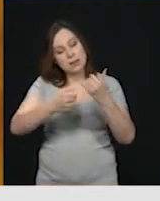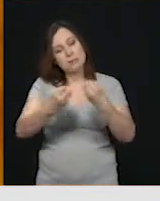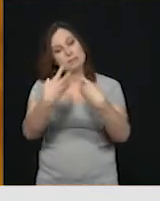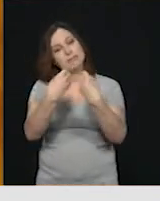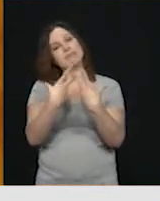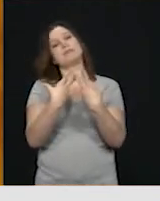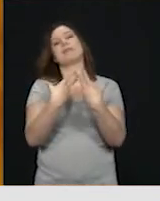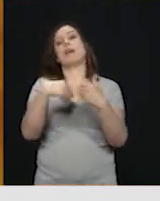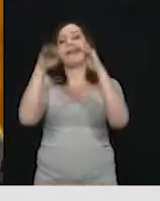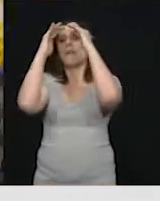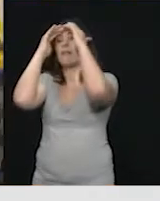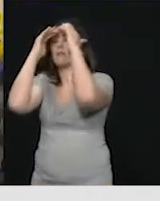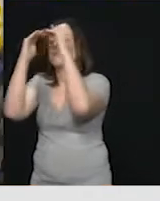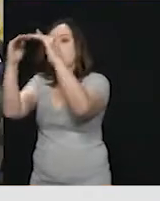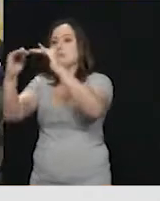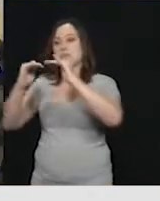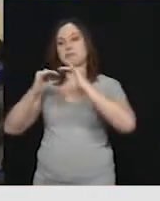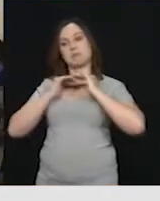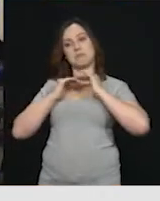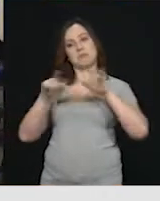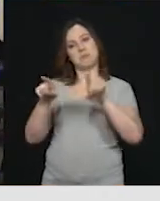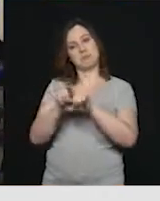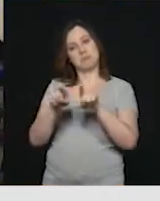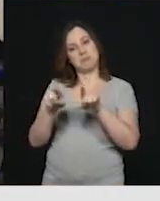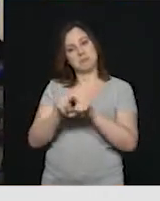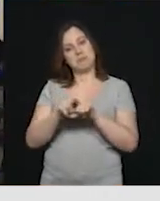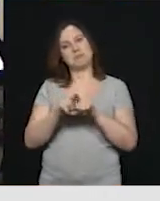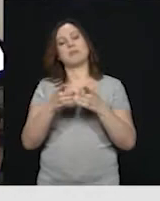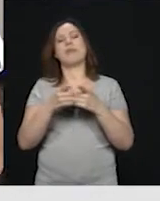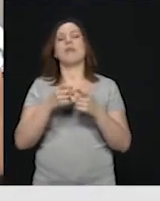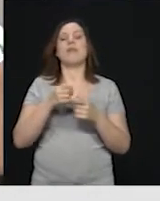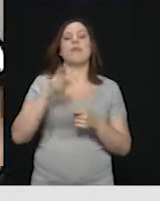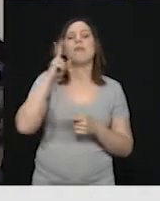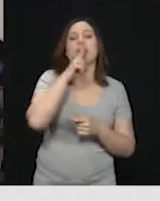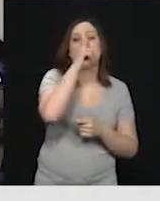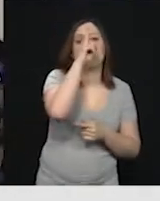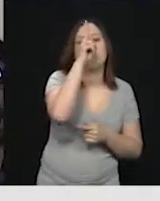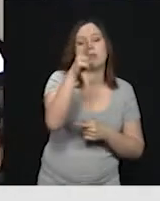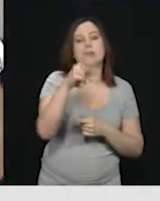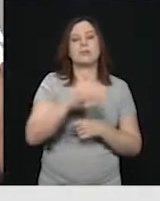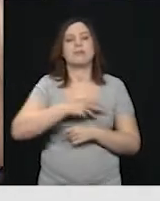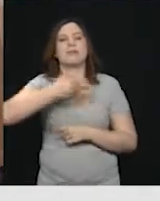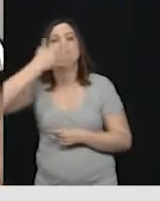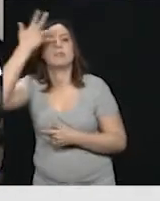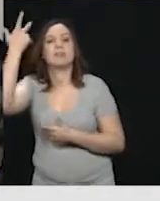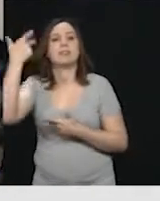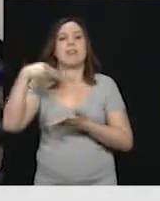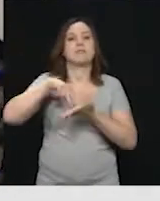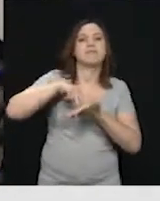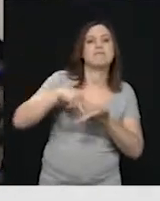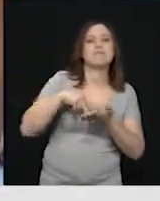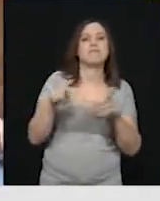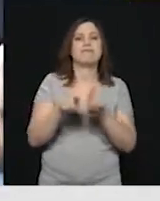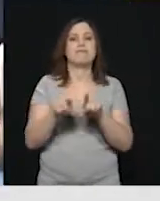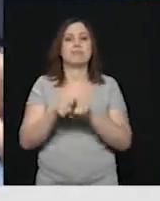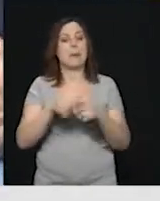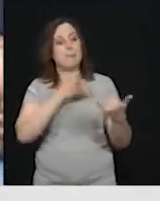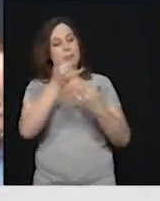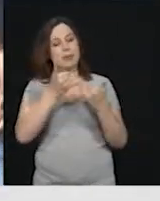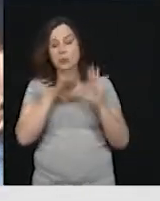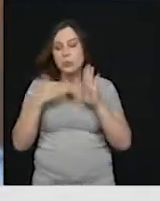EA brincadeira nos ensina várias coisas nos ensina a respeitar o outro nos ensina a desenvolver Nossa equilibra nossa força Nossa velocidade